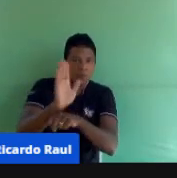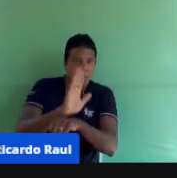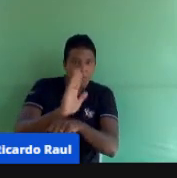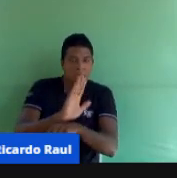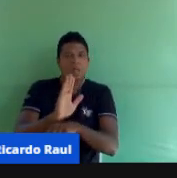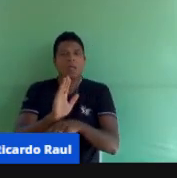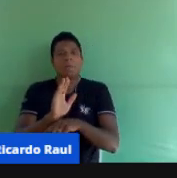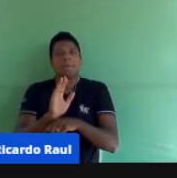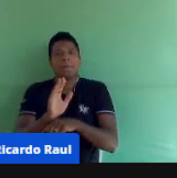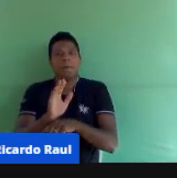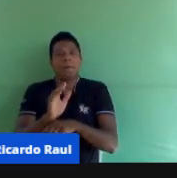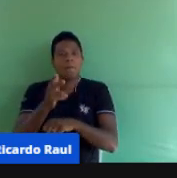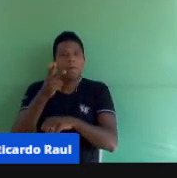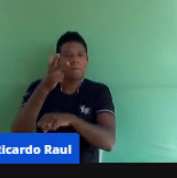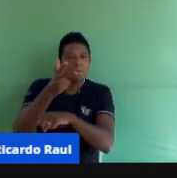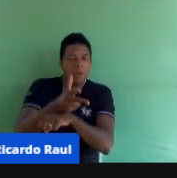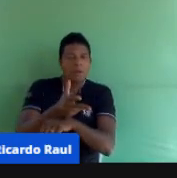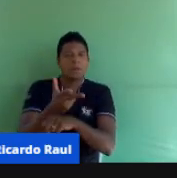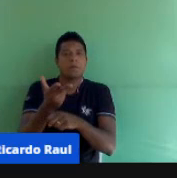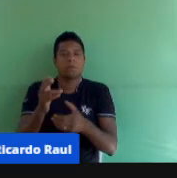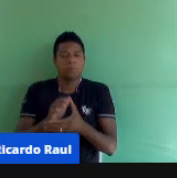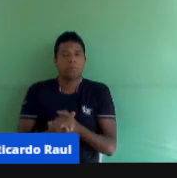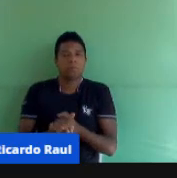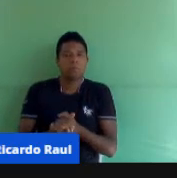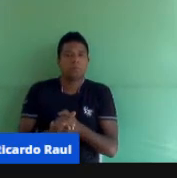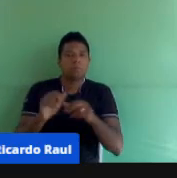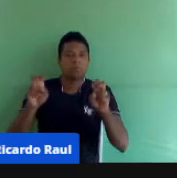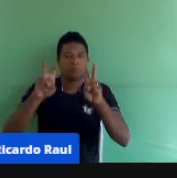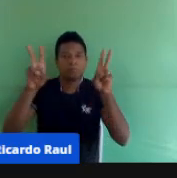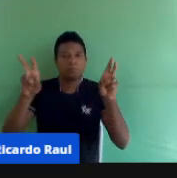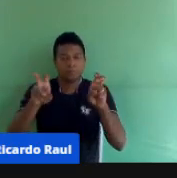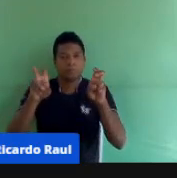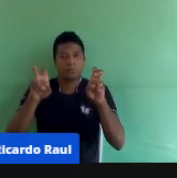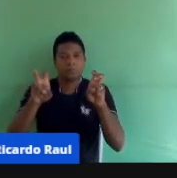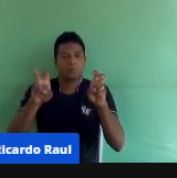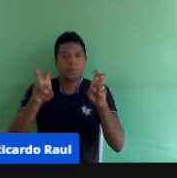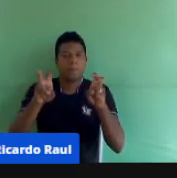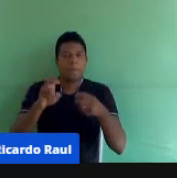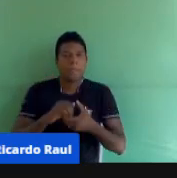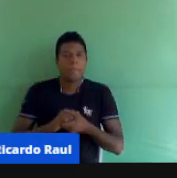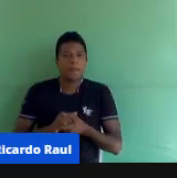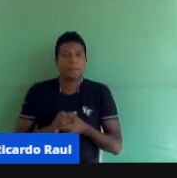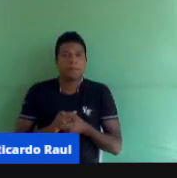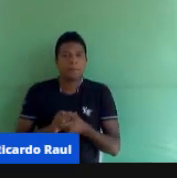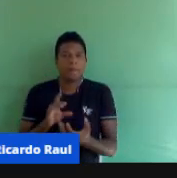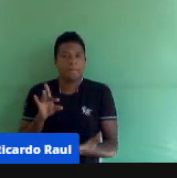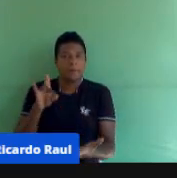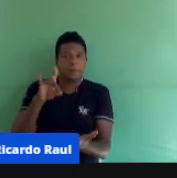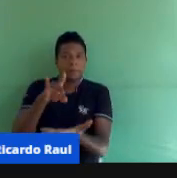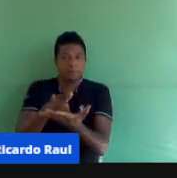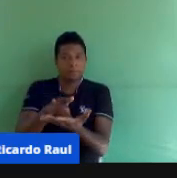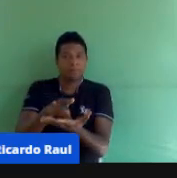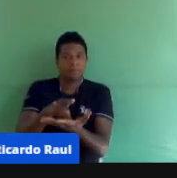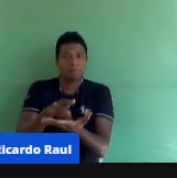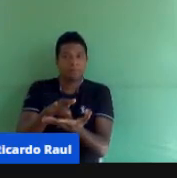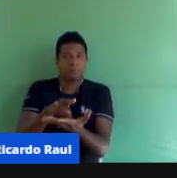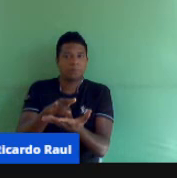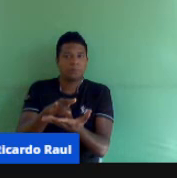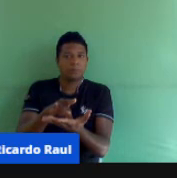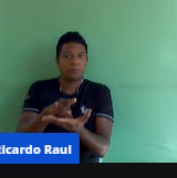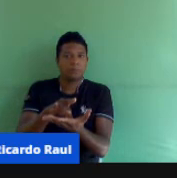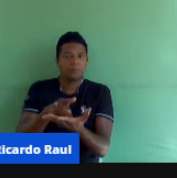o filme, como nós aqui estamos tratando, ele não é uma verdade absoluta, em